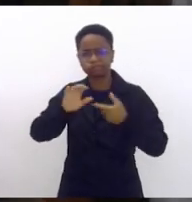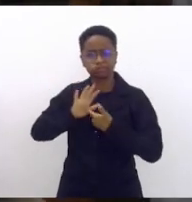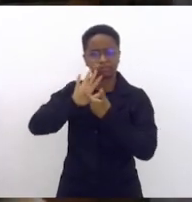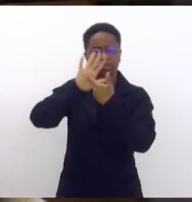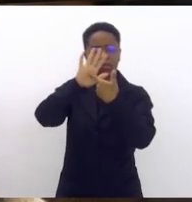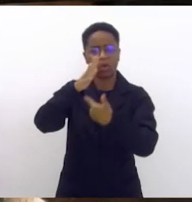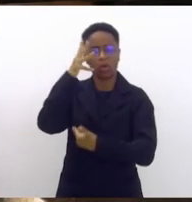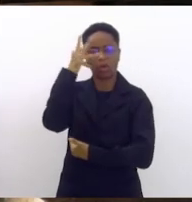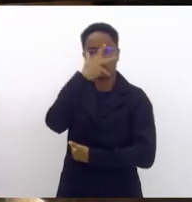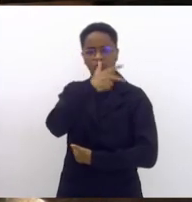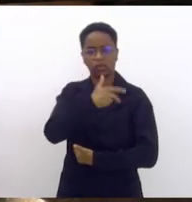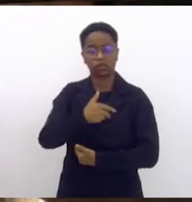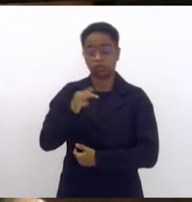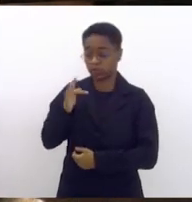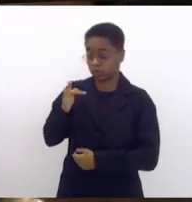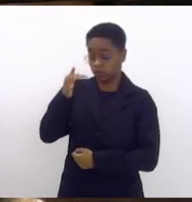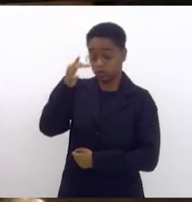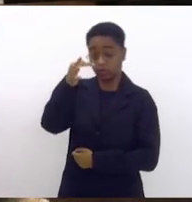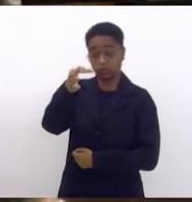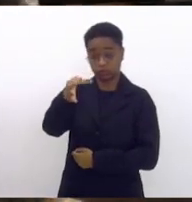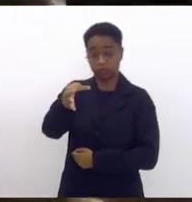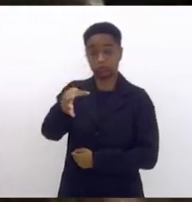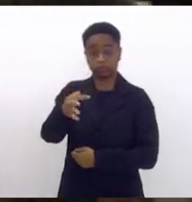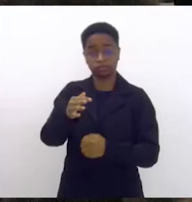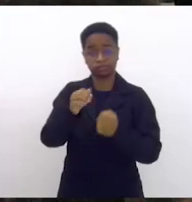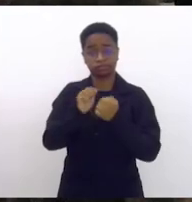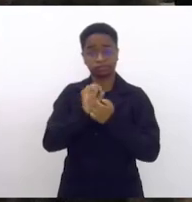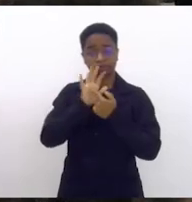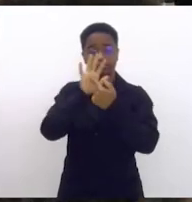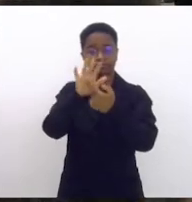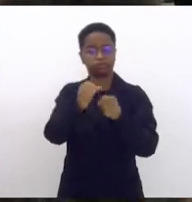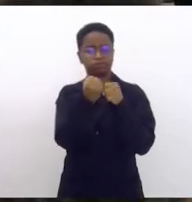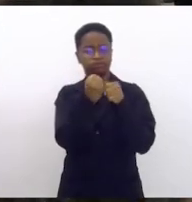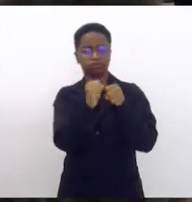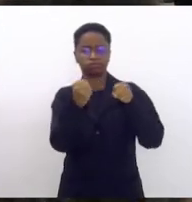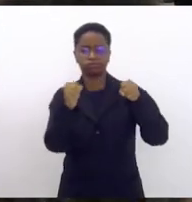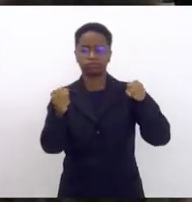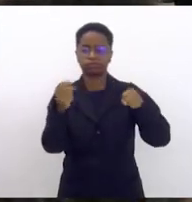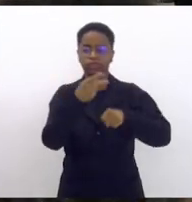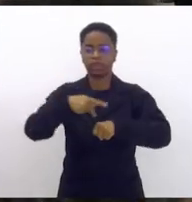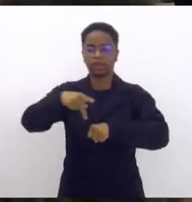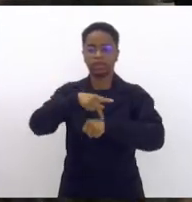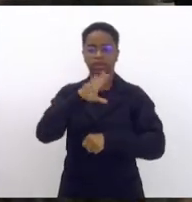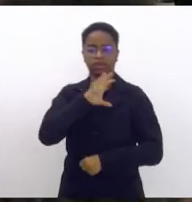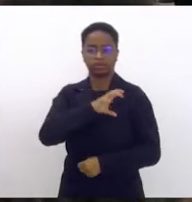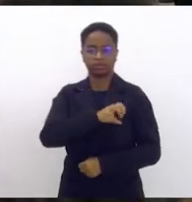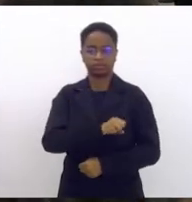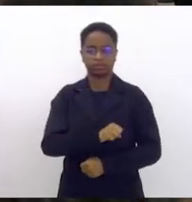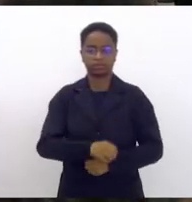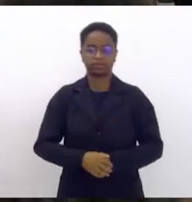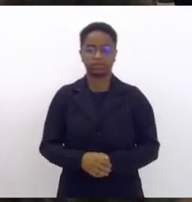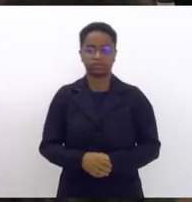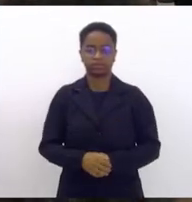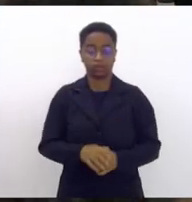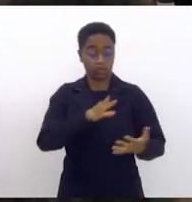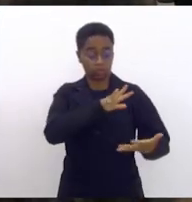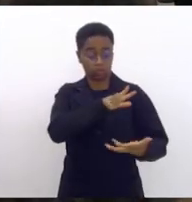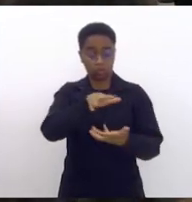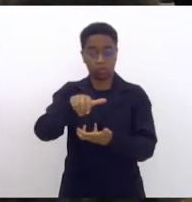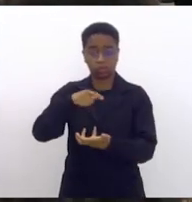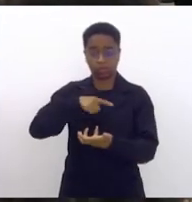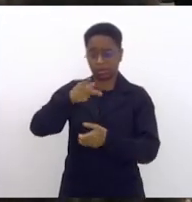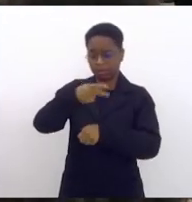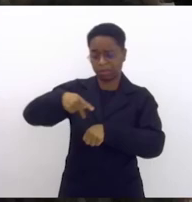pav do Colosso e o teu futoro espel essa grandeza Terra Dourada